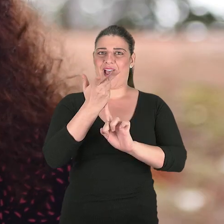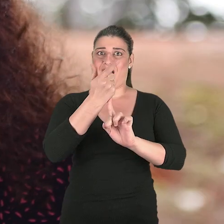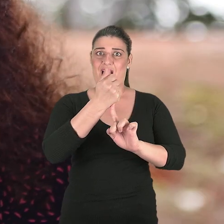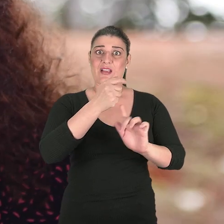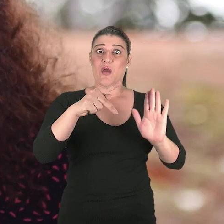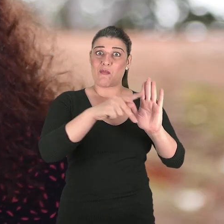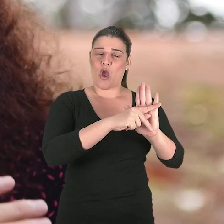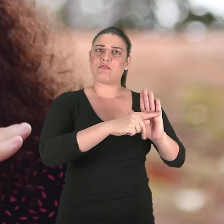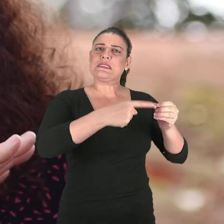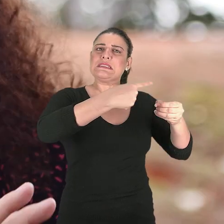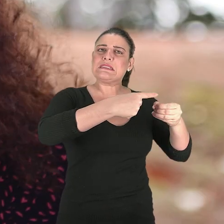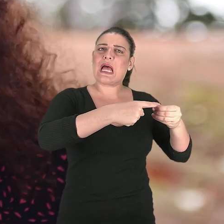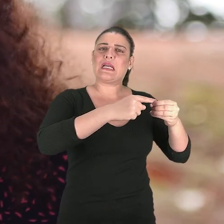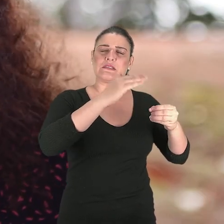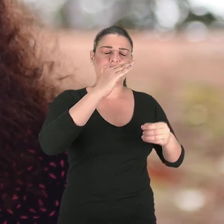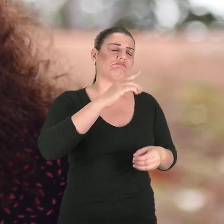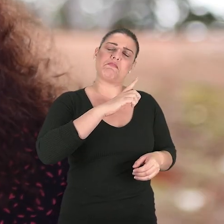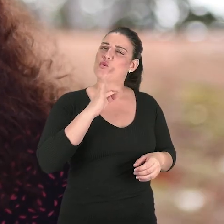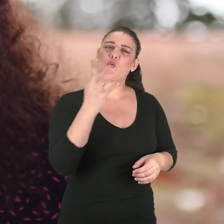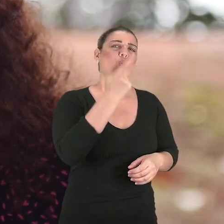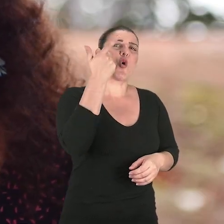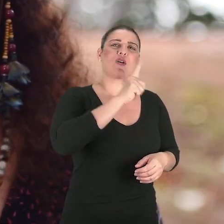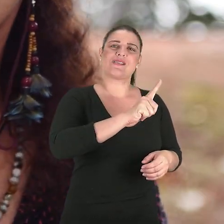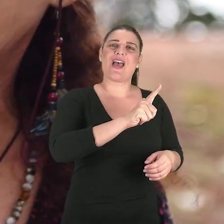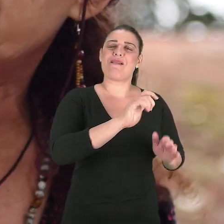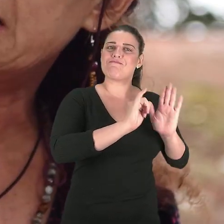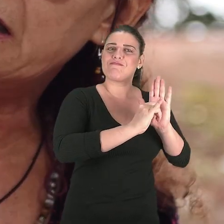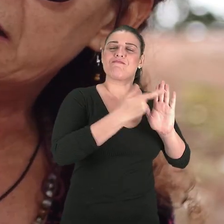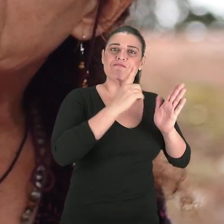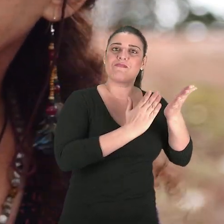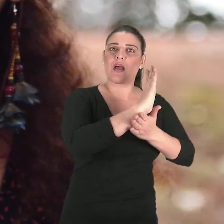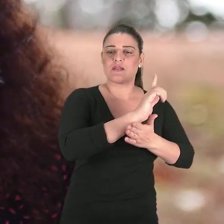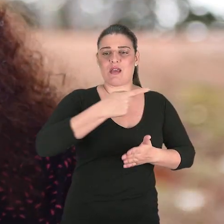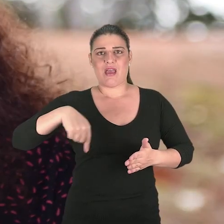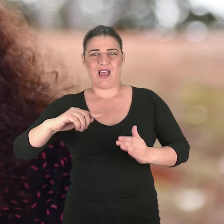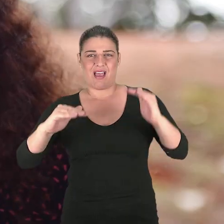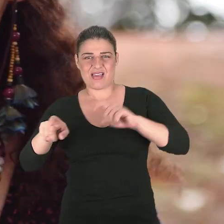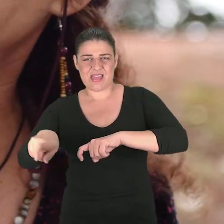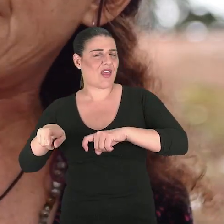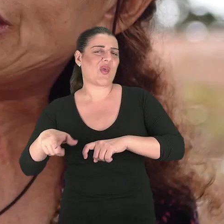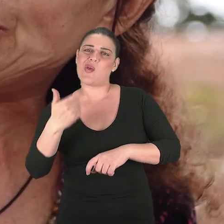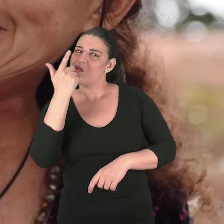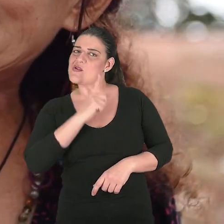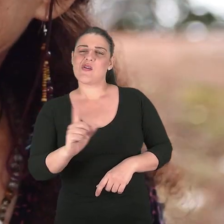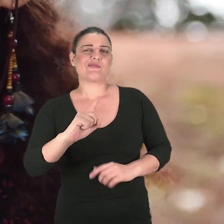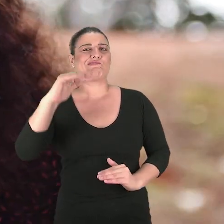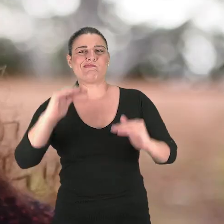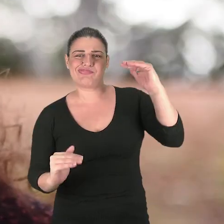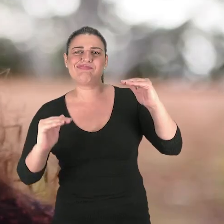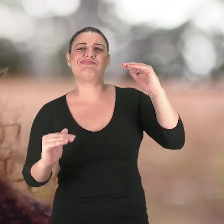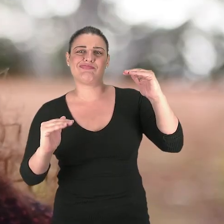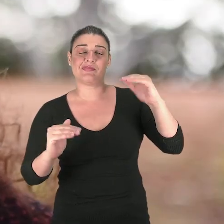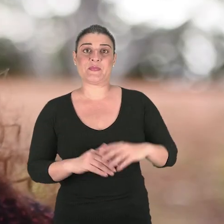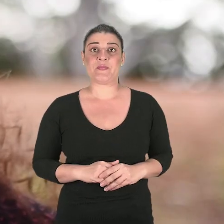companhias das capitais pegavam tudo e a gente sempre ficava naquela à margem, né?